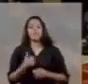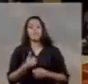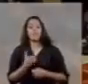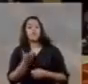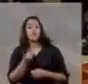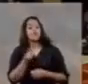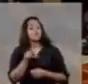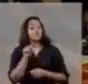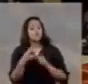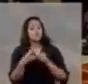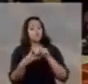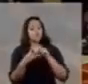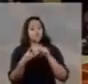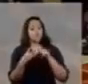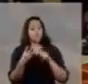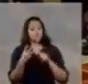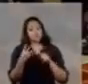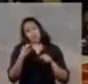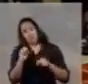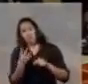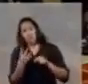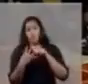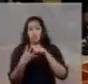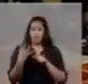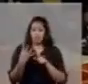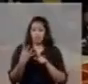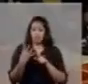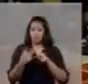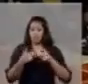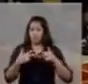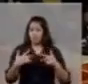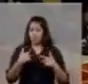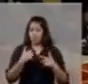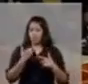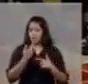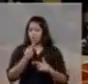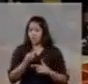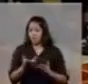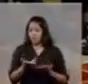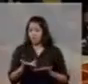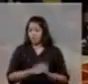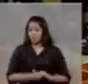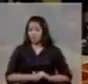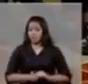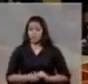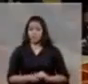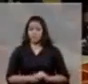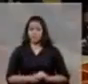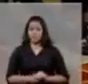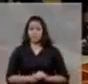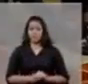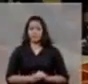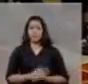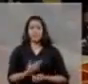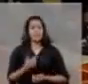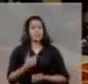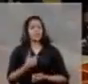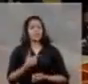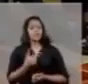destacar 3 ou 4 aspectos que, a meu juízo, estão envolvidos nessa matéria. E eu